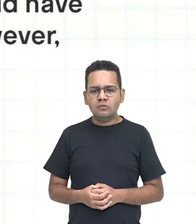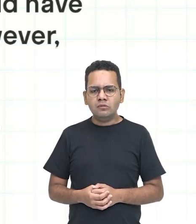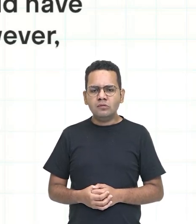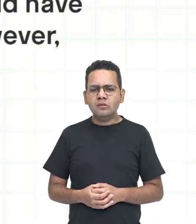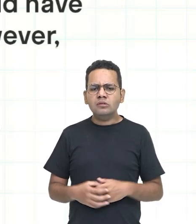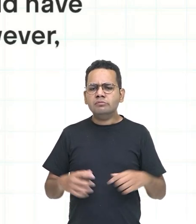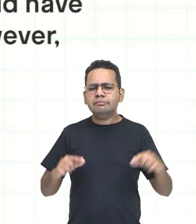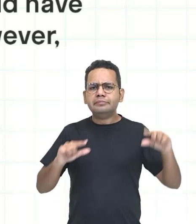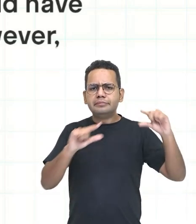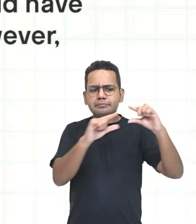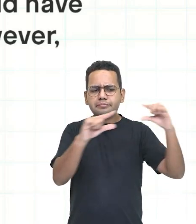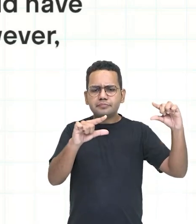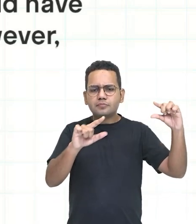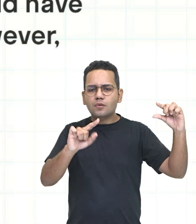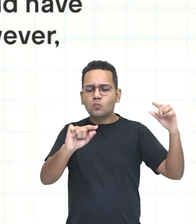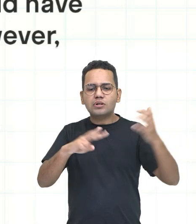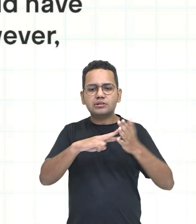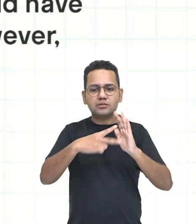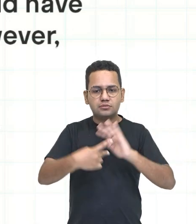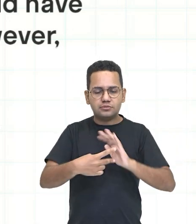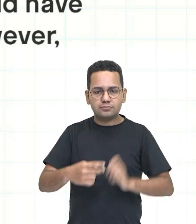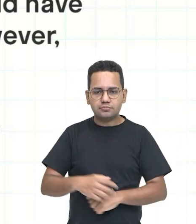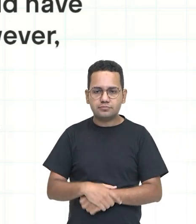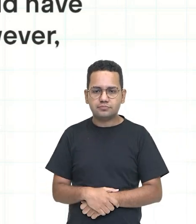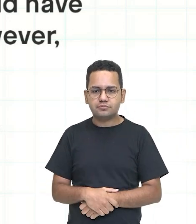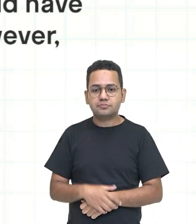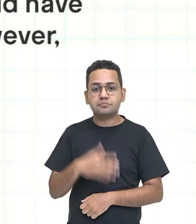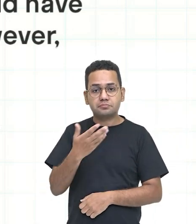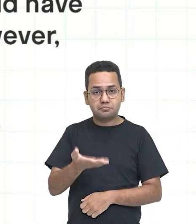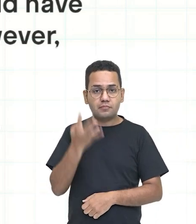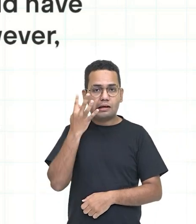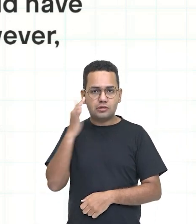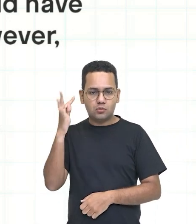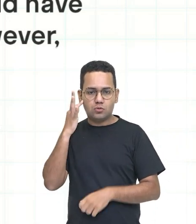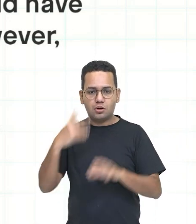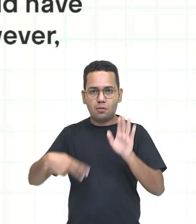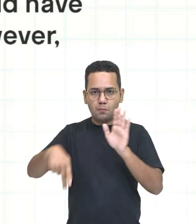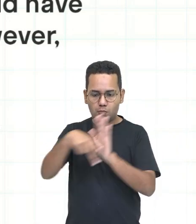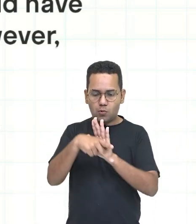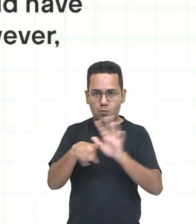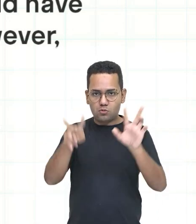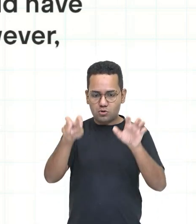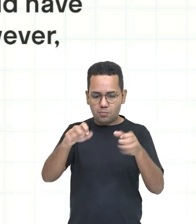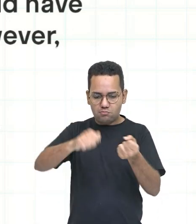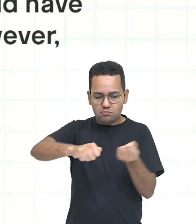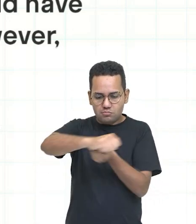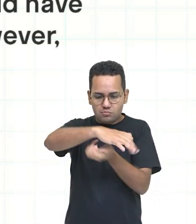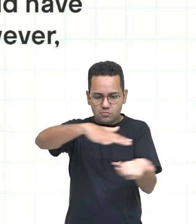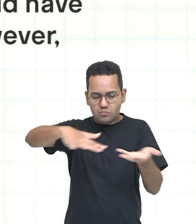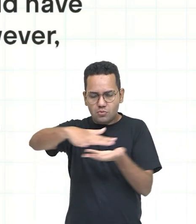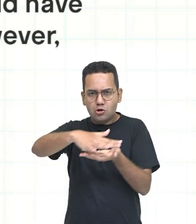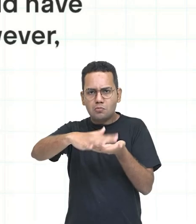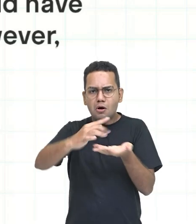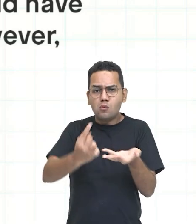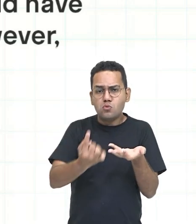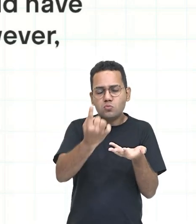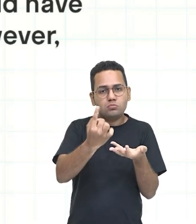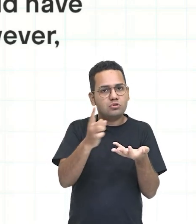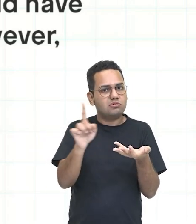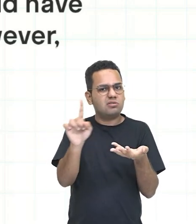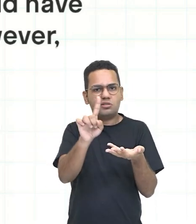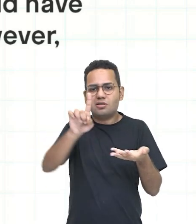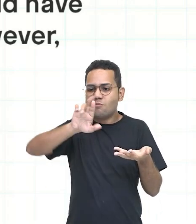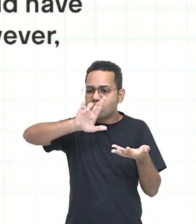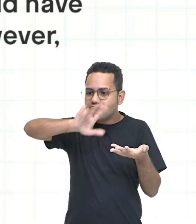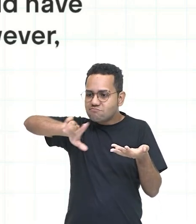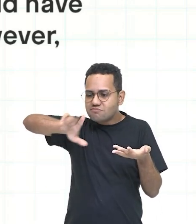que está escrito nesse primeiro período aqui? A teoria do multiverso sugere que o nosso universo pode ser um de muitos universos que